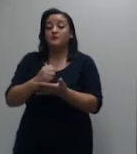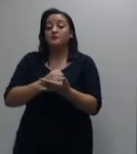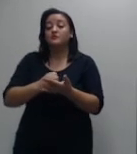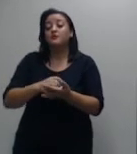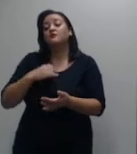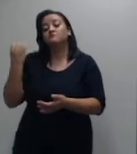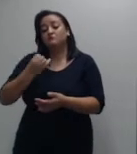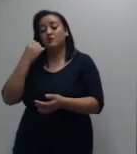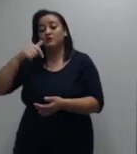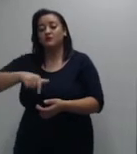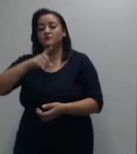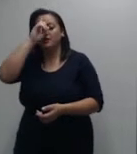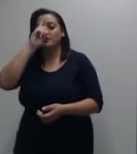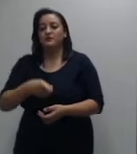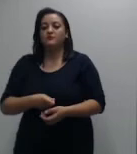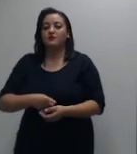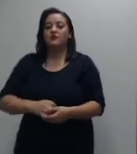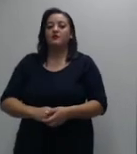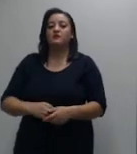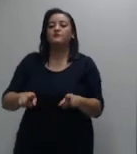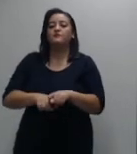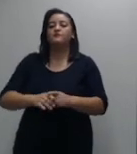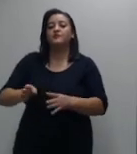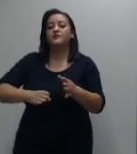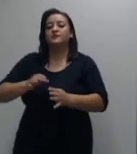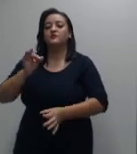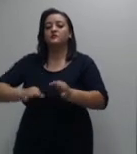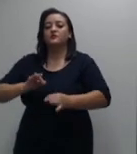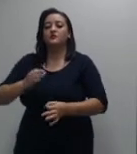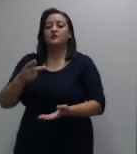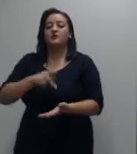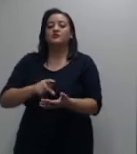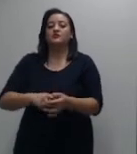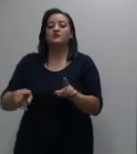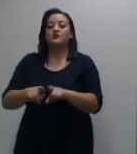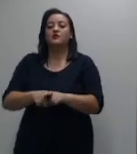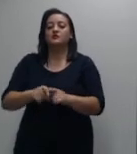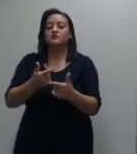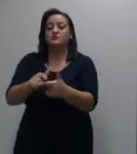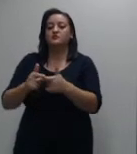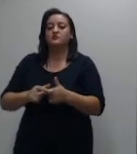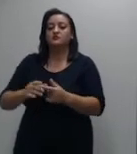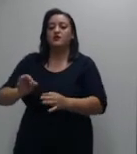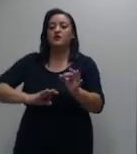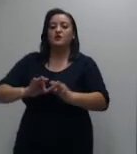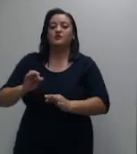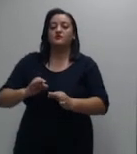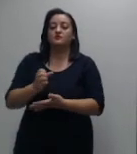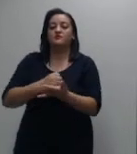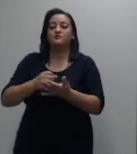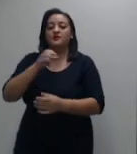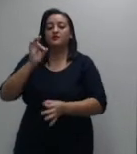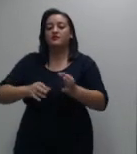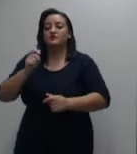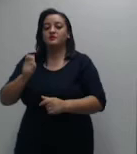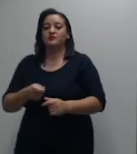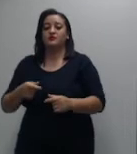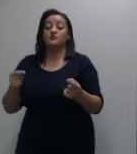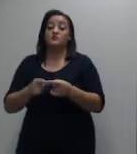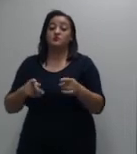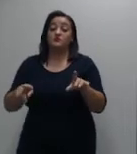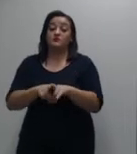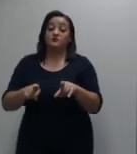importante para determinar o alcance da parte dispositiva do julgado EA verdade e a bebê como fundamento da sentença a propósito